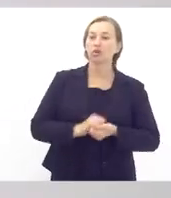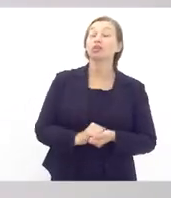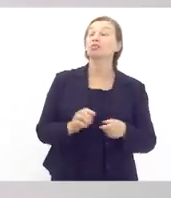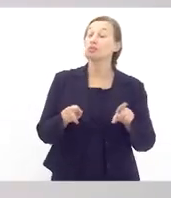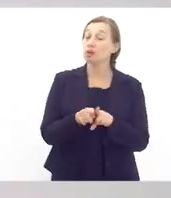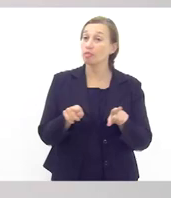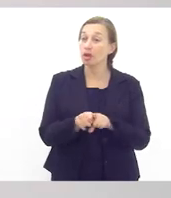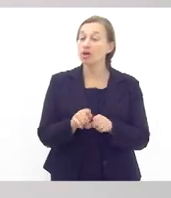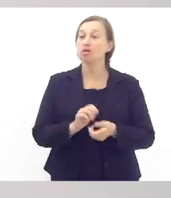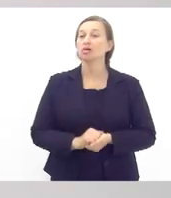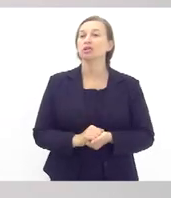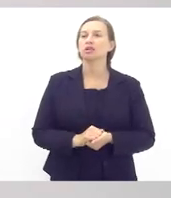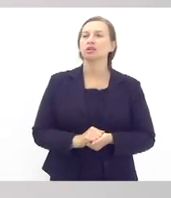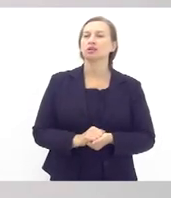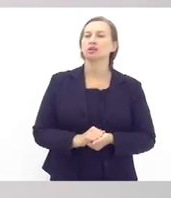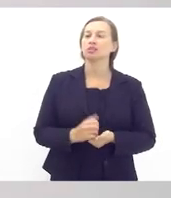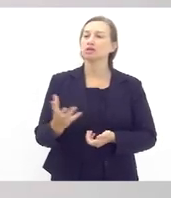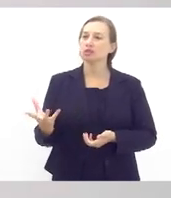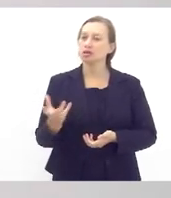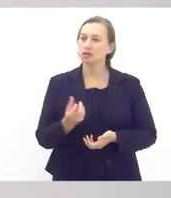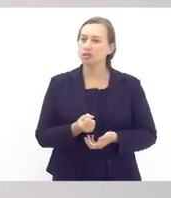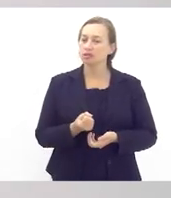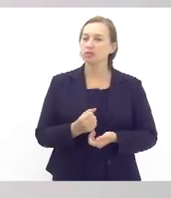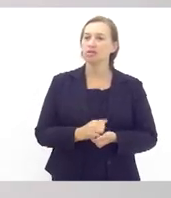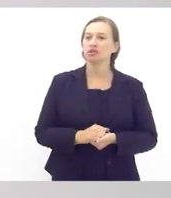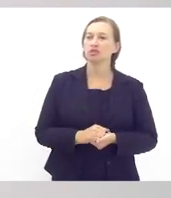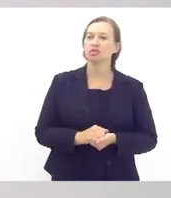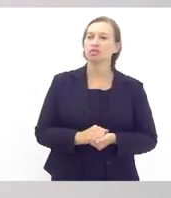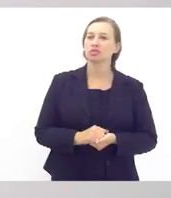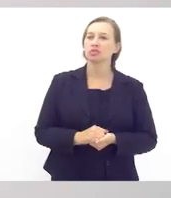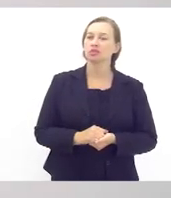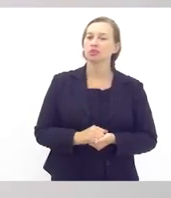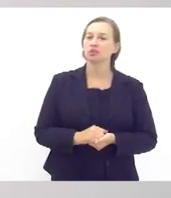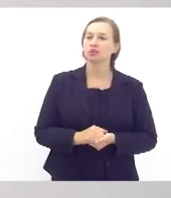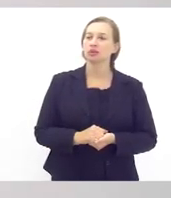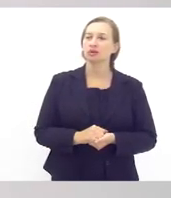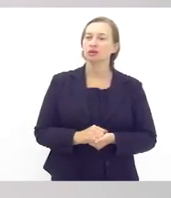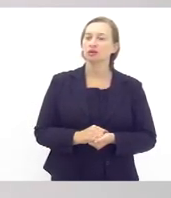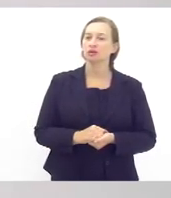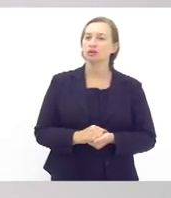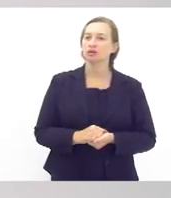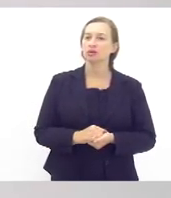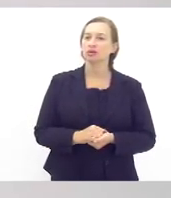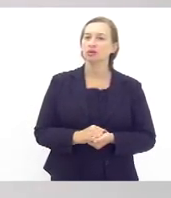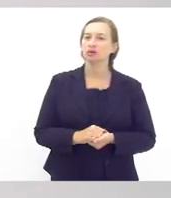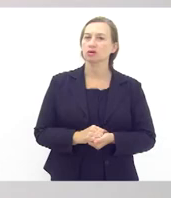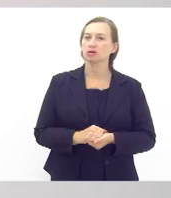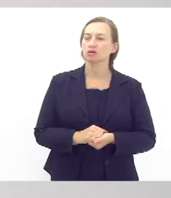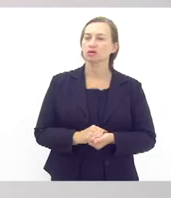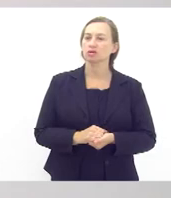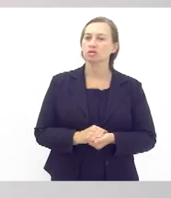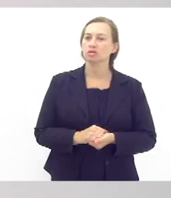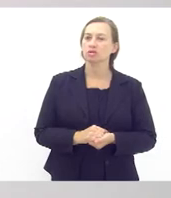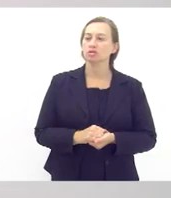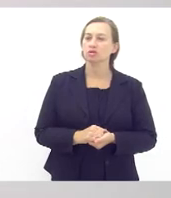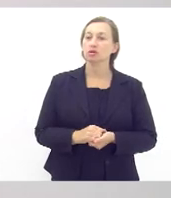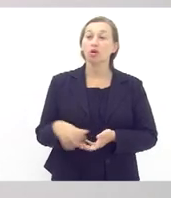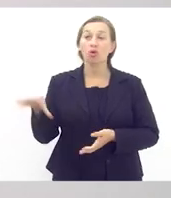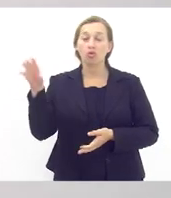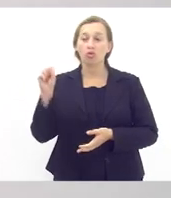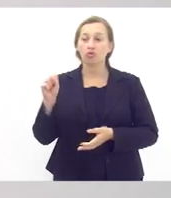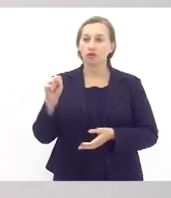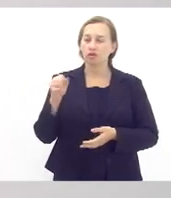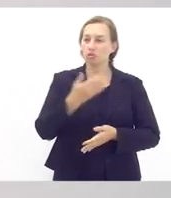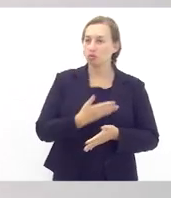além disso a gente também vem recebendo né abrimos uma abrimos uma chamada pública uma escuta pública